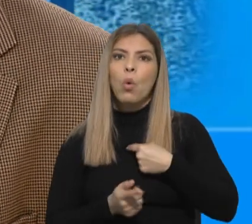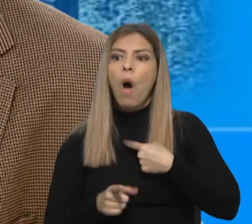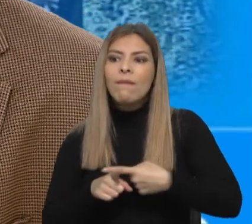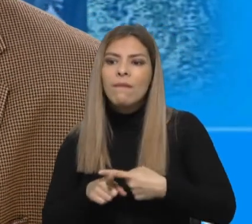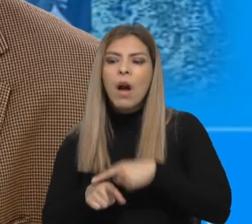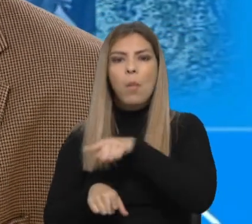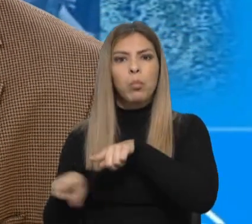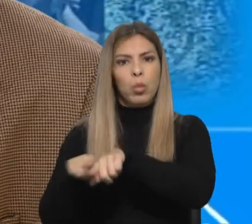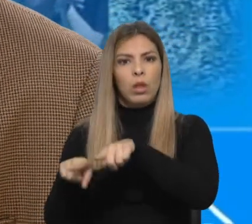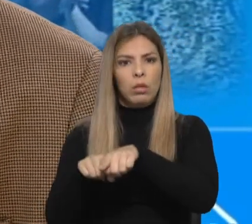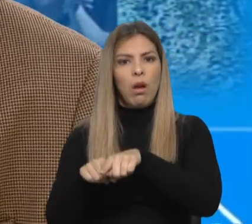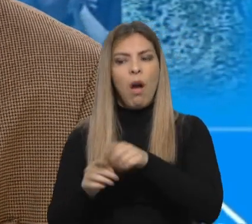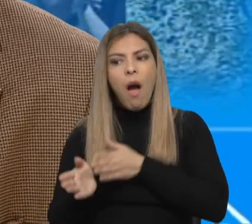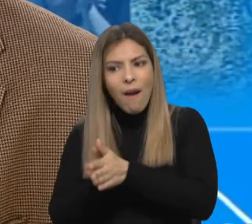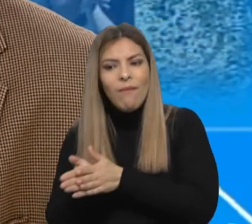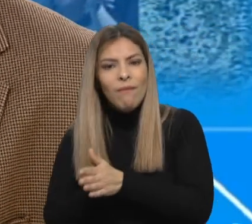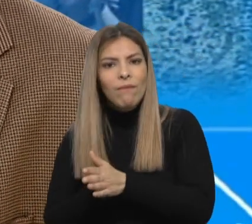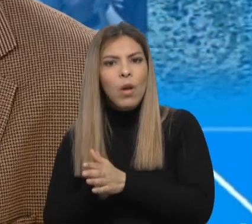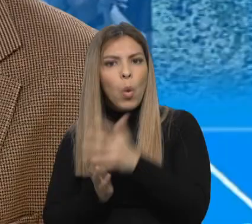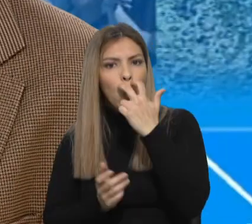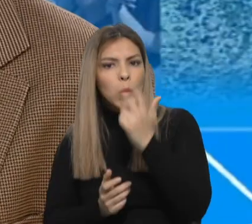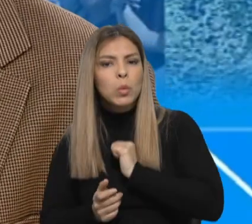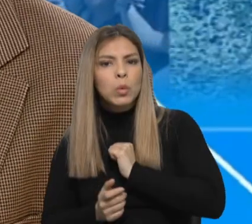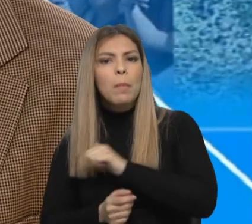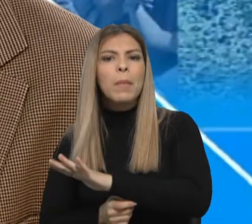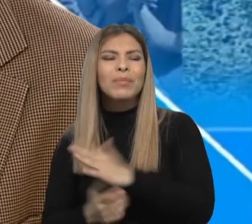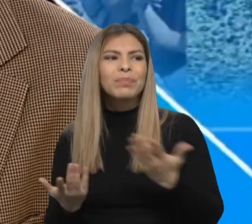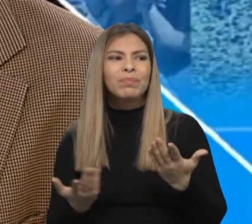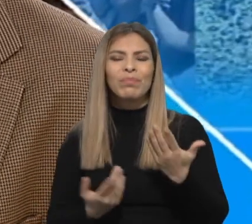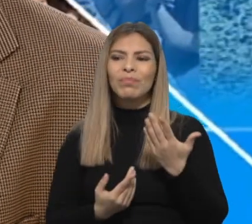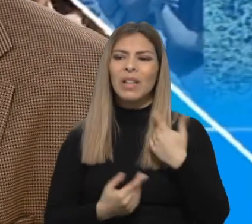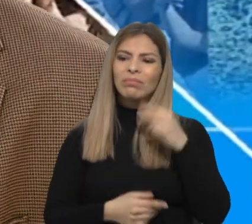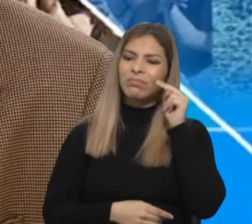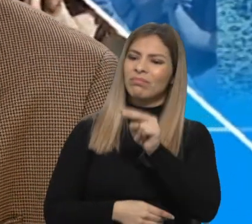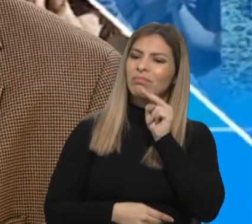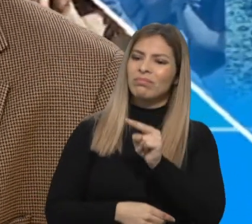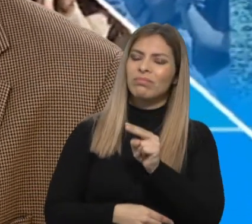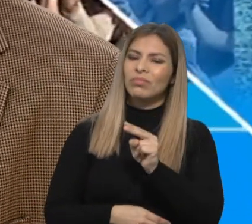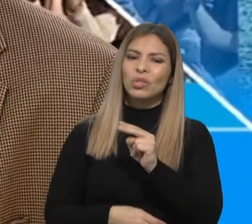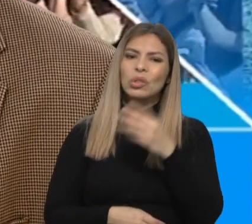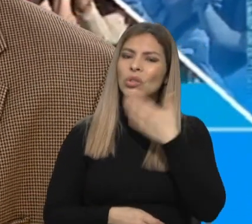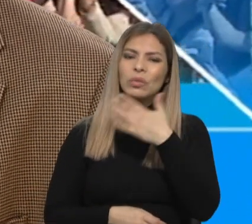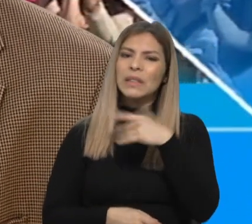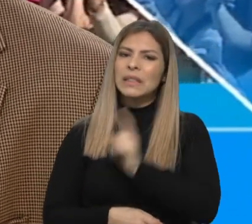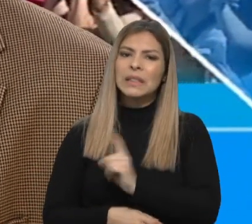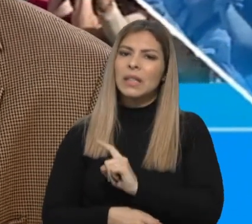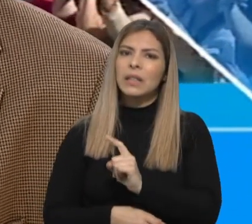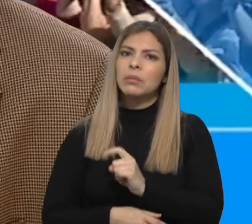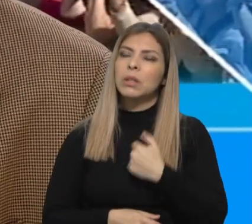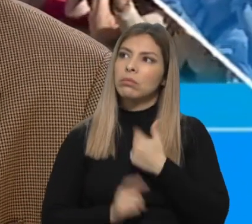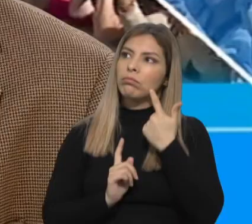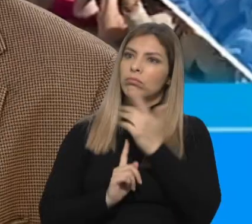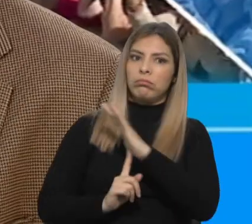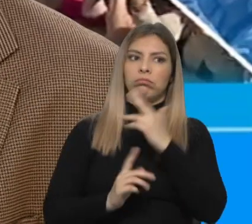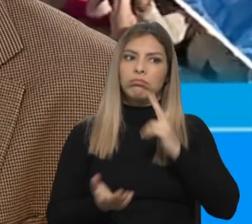política, mas não encontrava um espelho que fosse suficientemente denso para que mostrasse com alguma